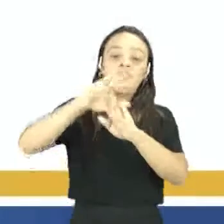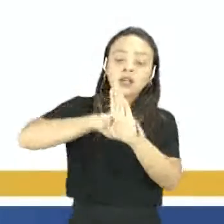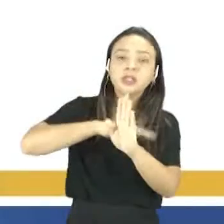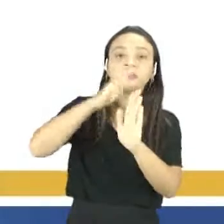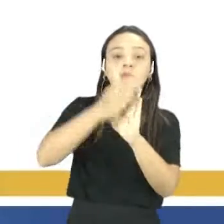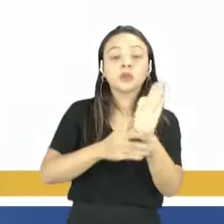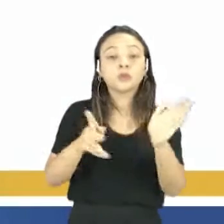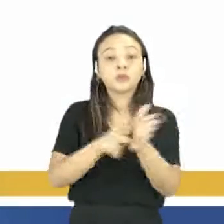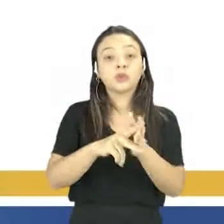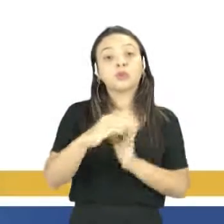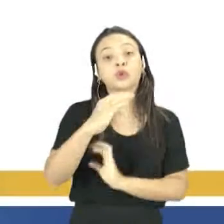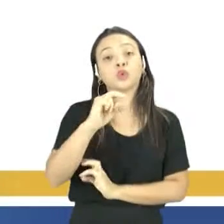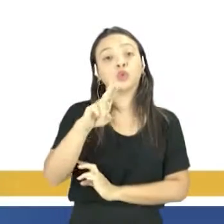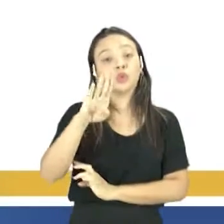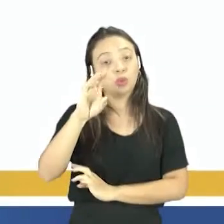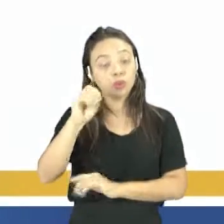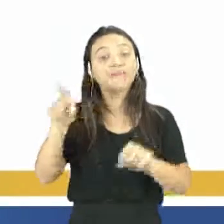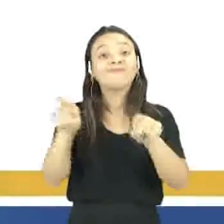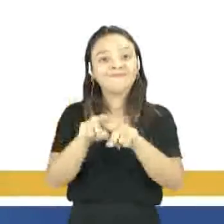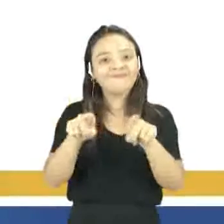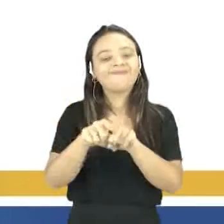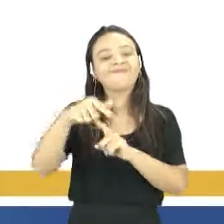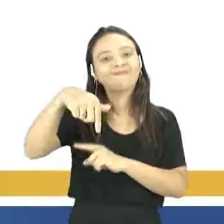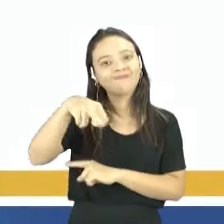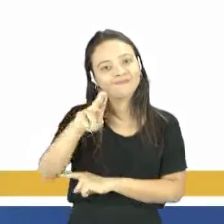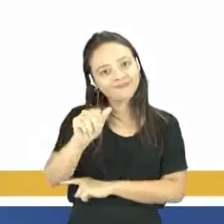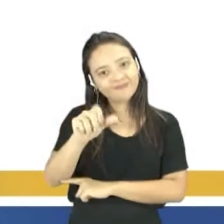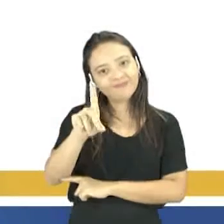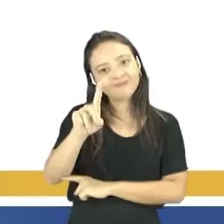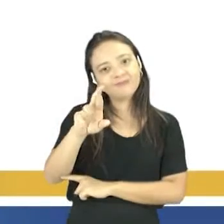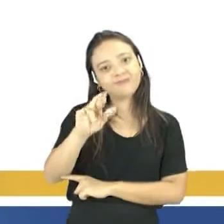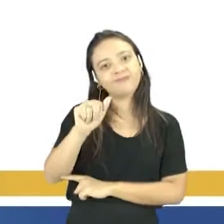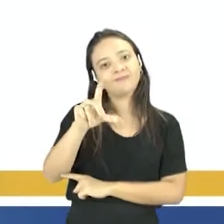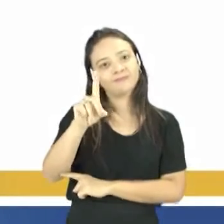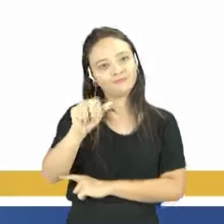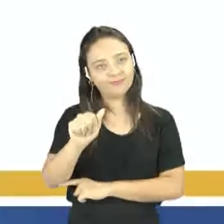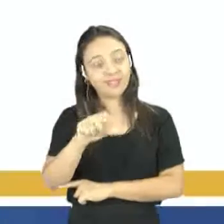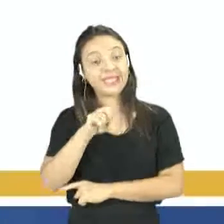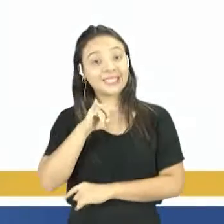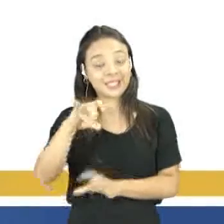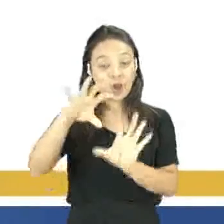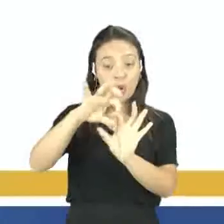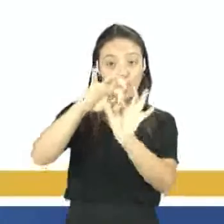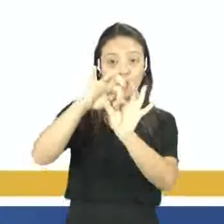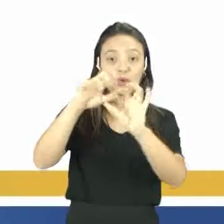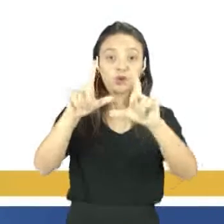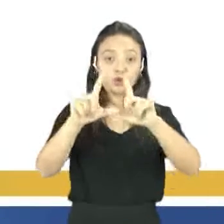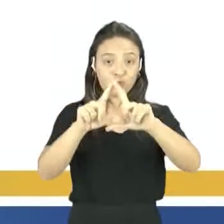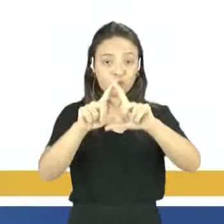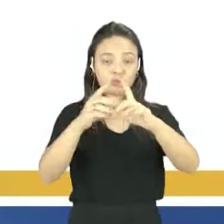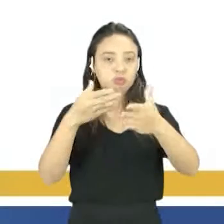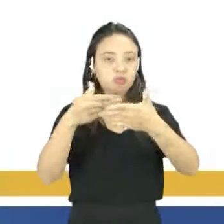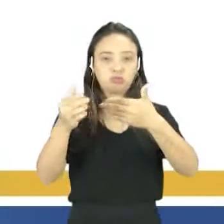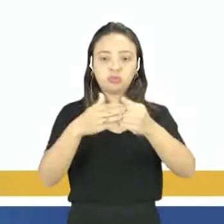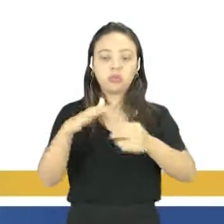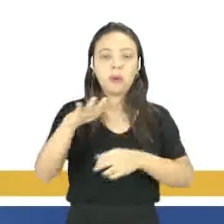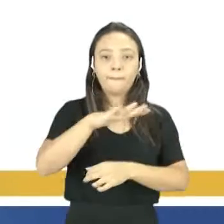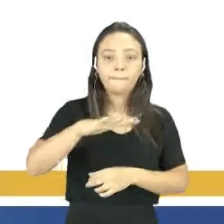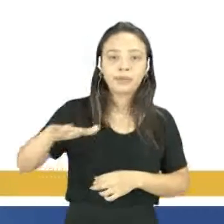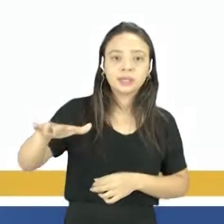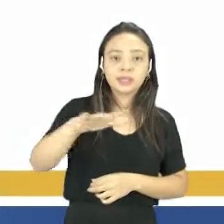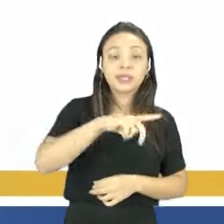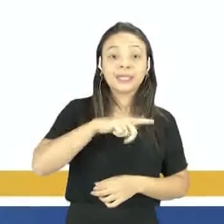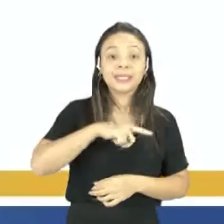cubo são quadradas. Então, por exemplo, quando eu faço a intersecção de uma pirâmide com qualquer plano que contenha